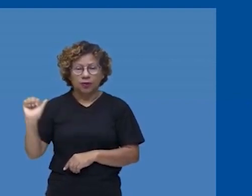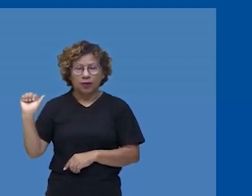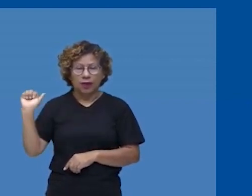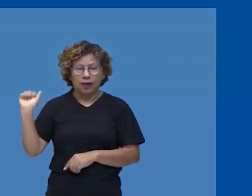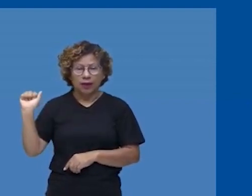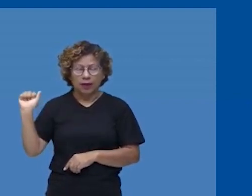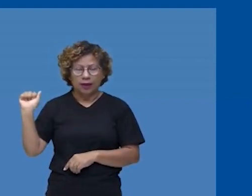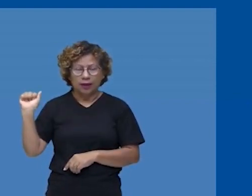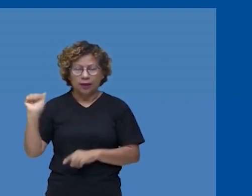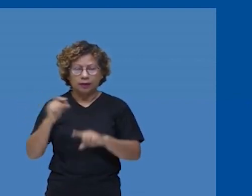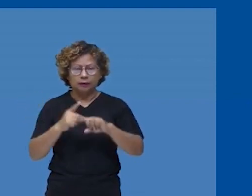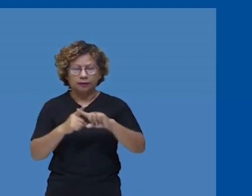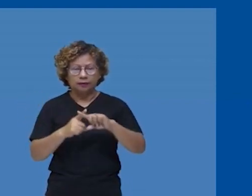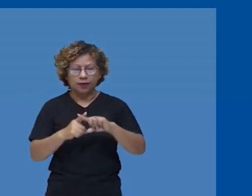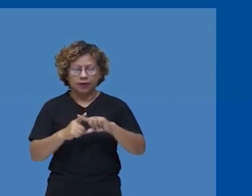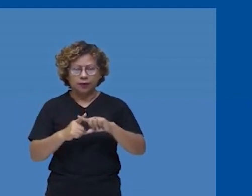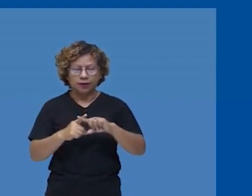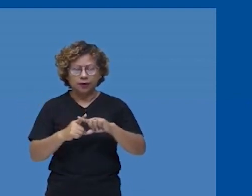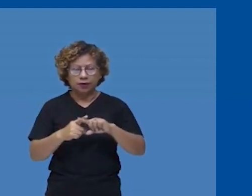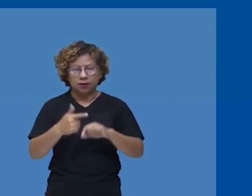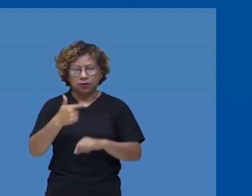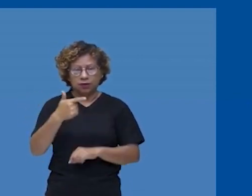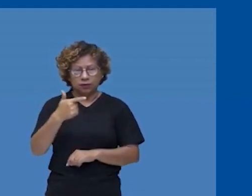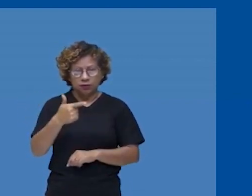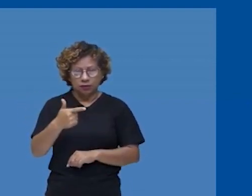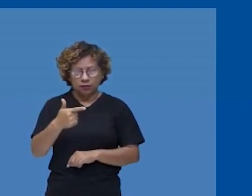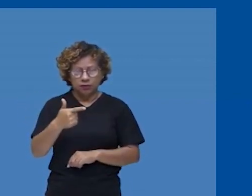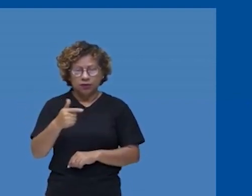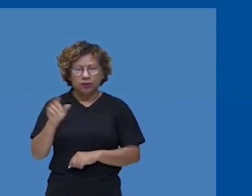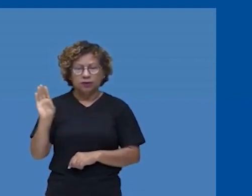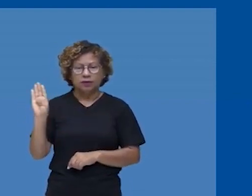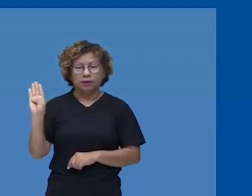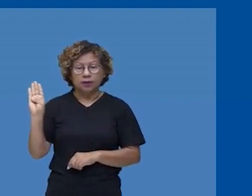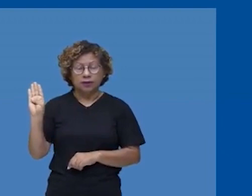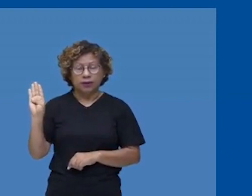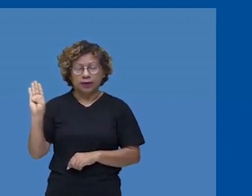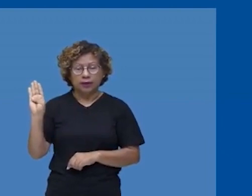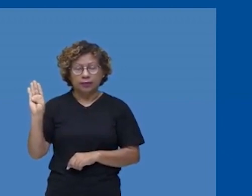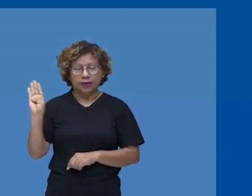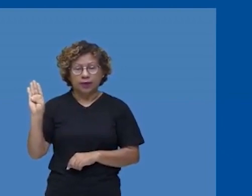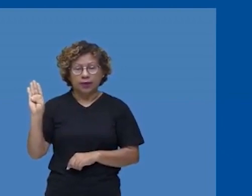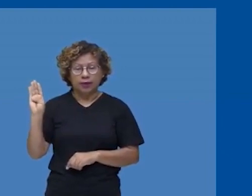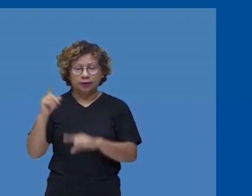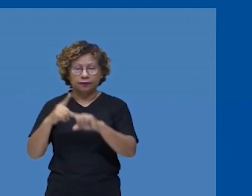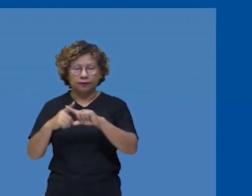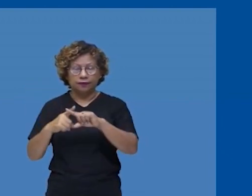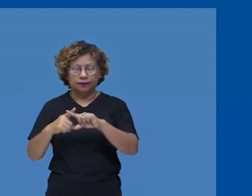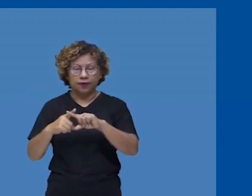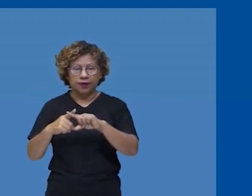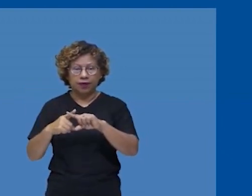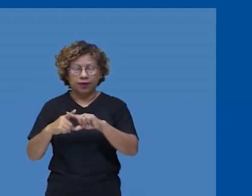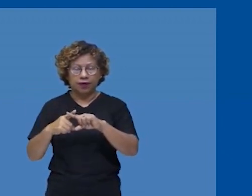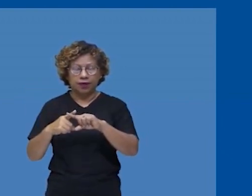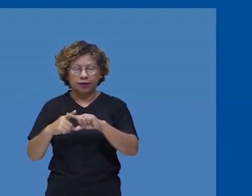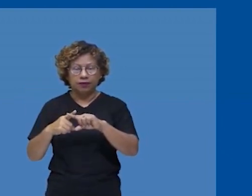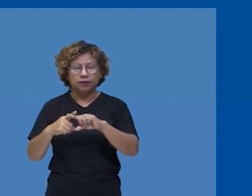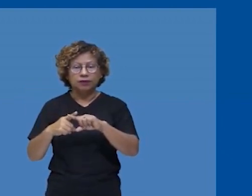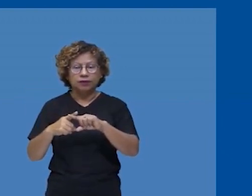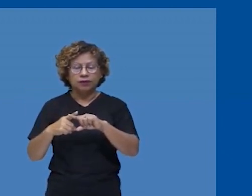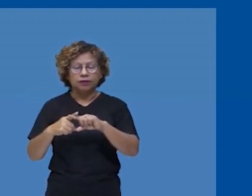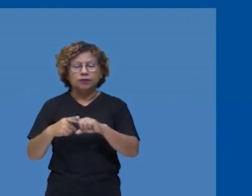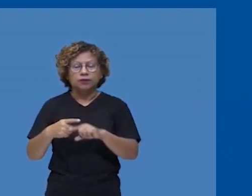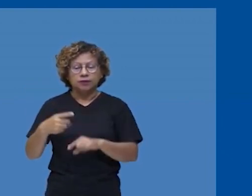para vocês, tá bom? Mas, por enquanto, eu quero que vocês consigam distinguir essas duas diferenças. Bem simples, no caso